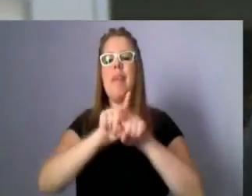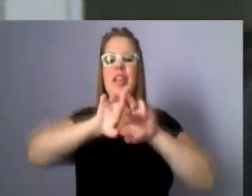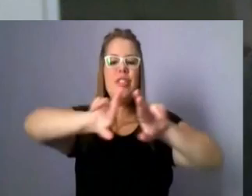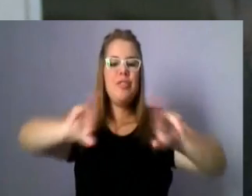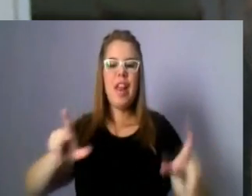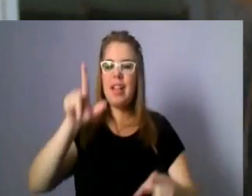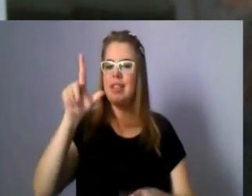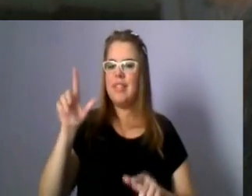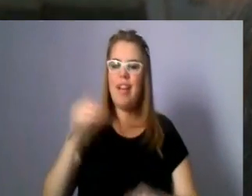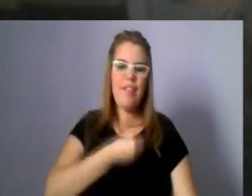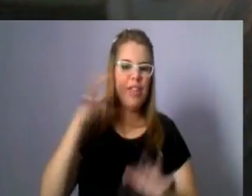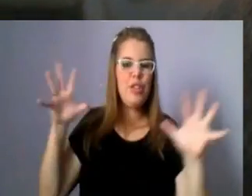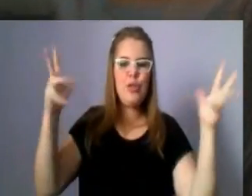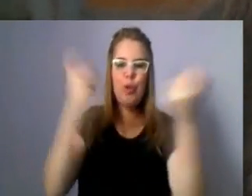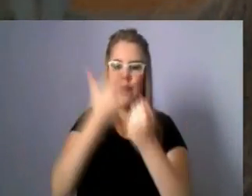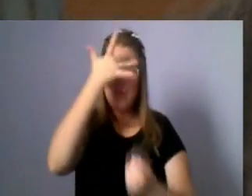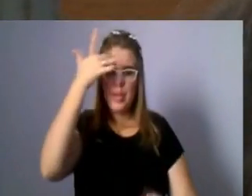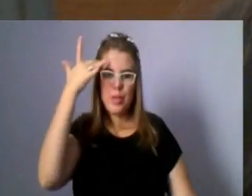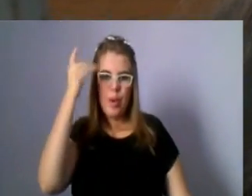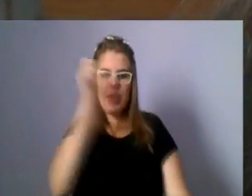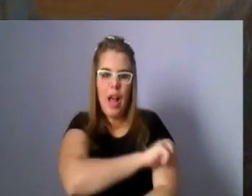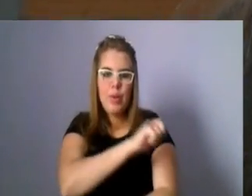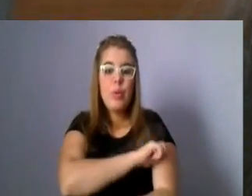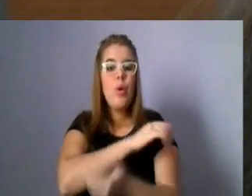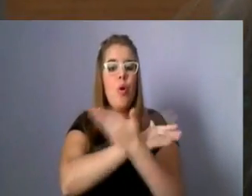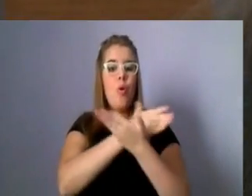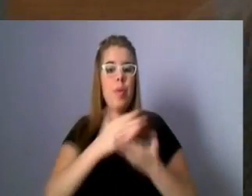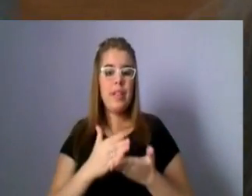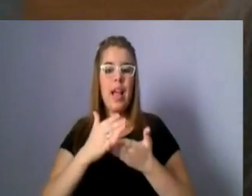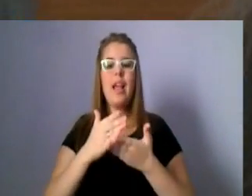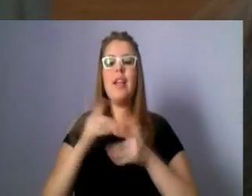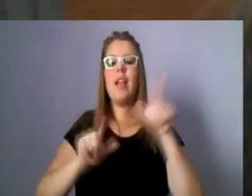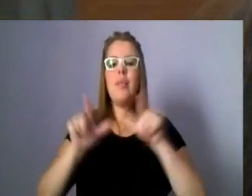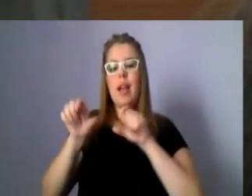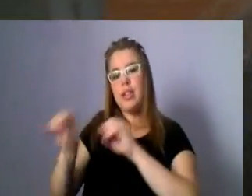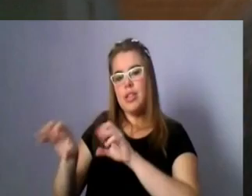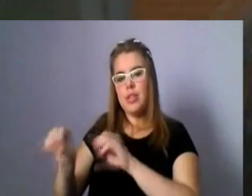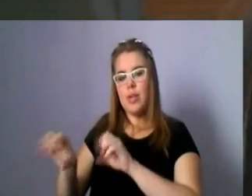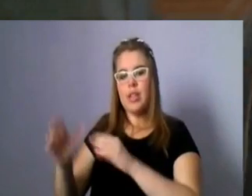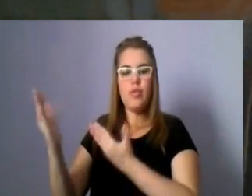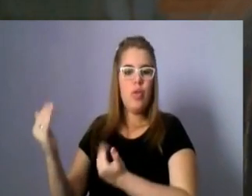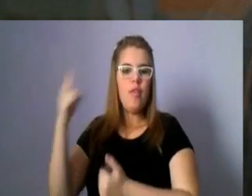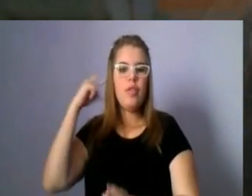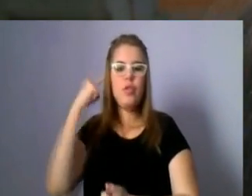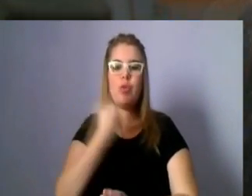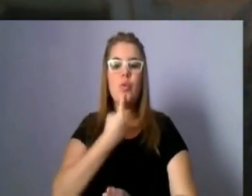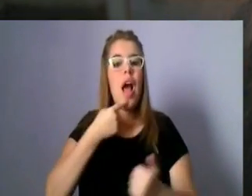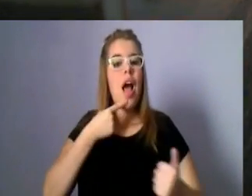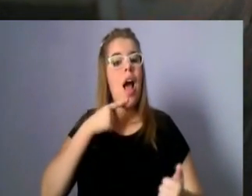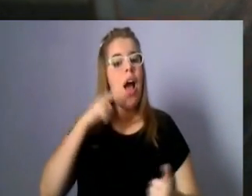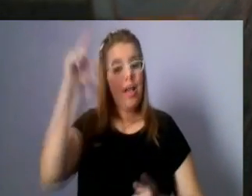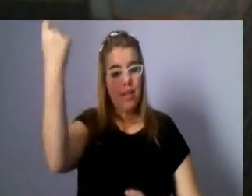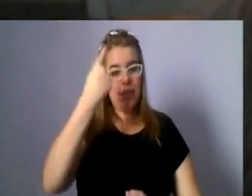faz a diferença na vida de todos. No início, quando eu comecei a trabalhar com a educação de jovens surdos, foi